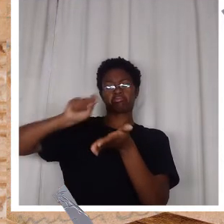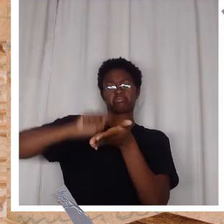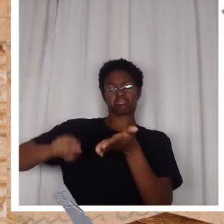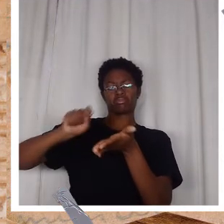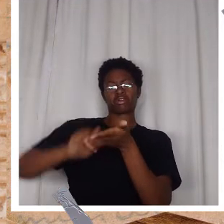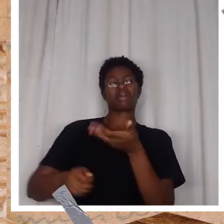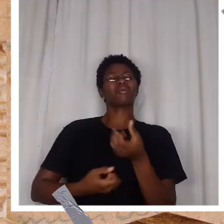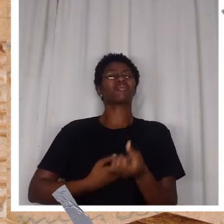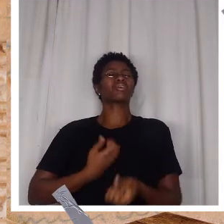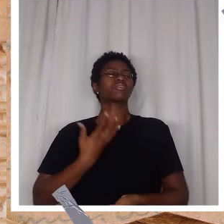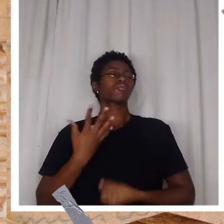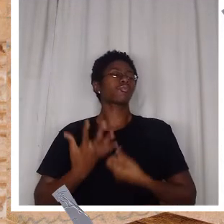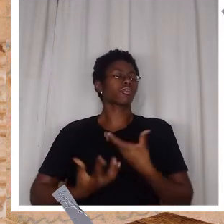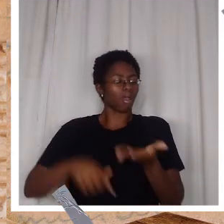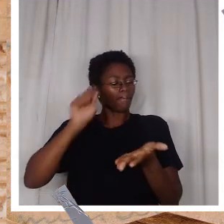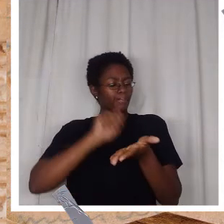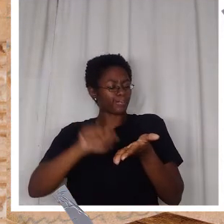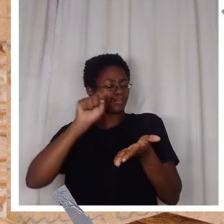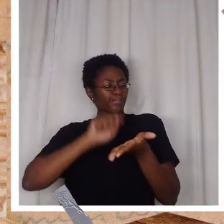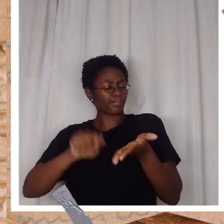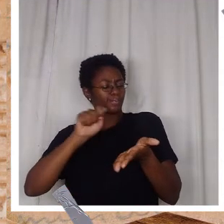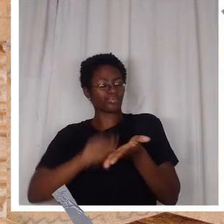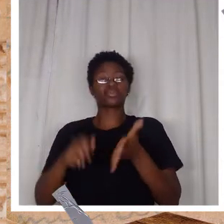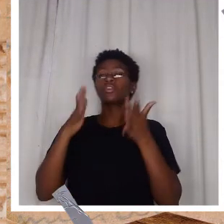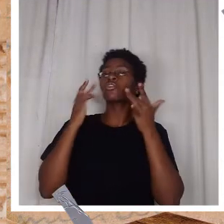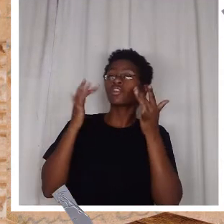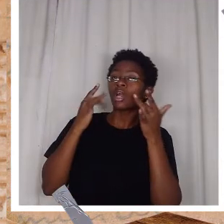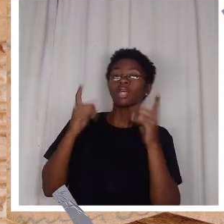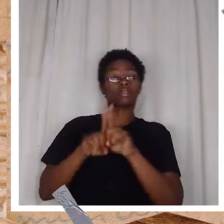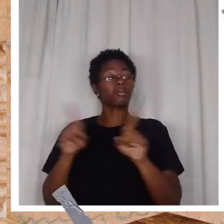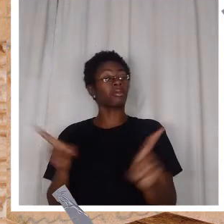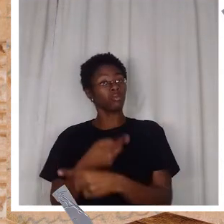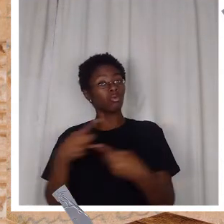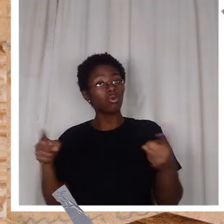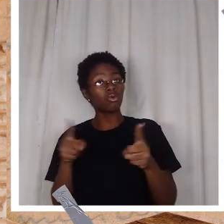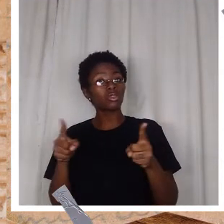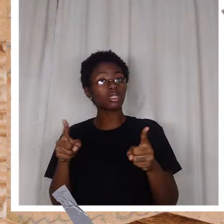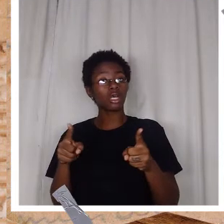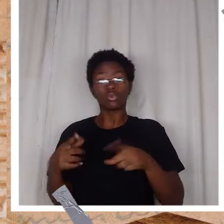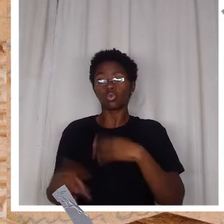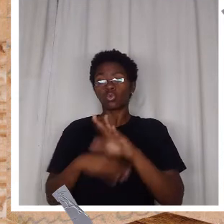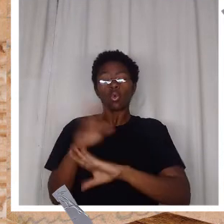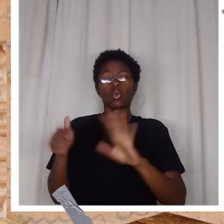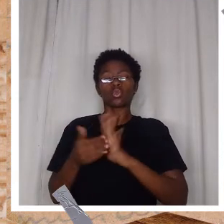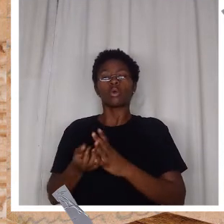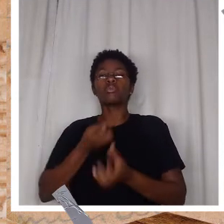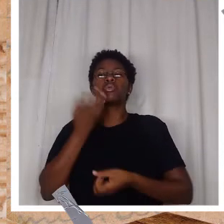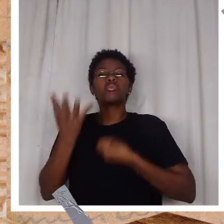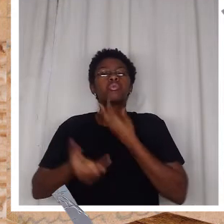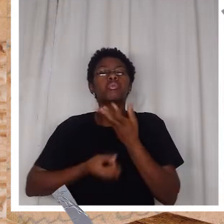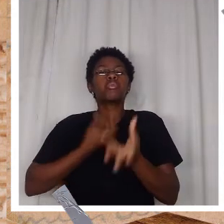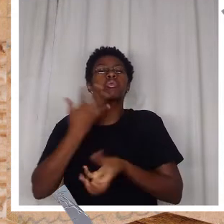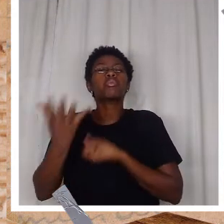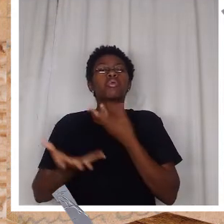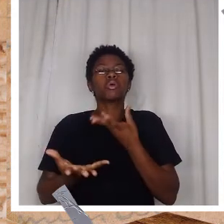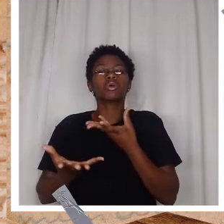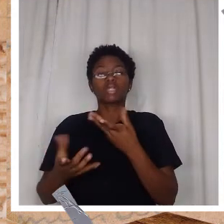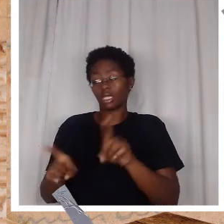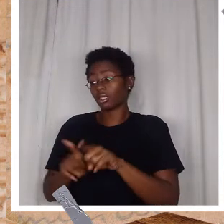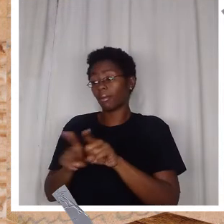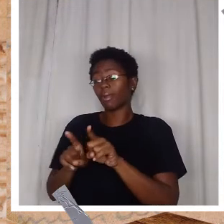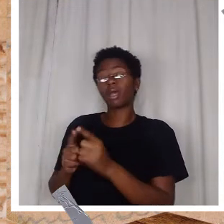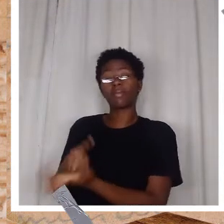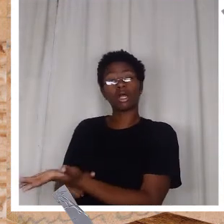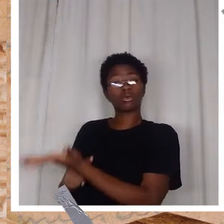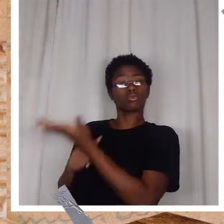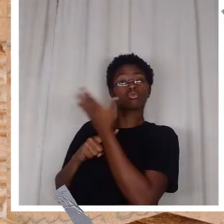da poesia, através do teatro, através da música, através da expressão. E ela me ajudou muito a